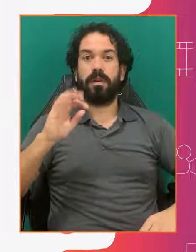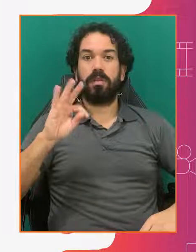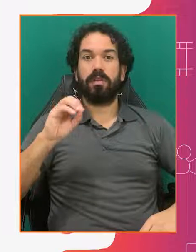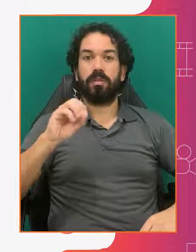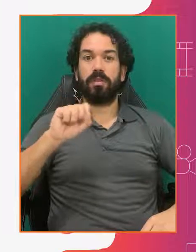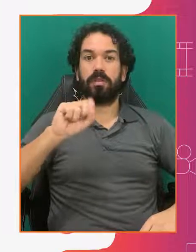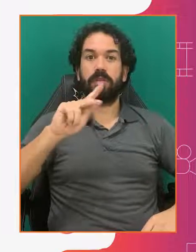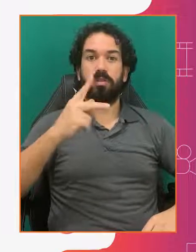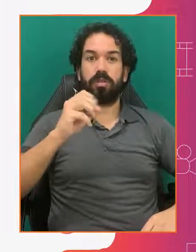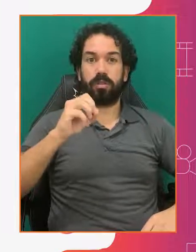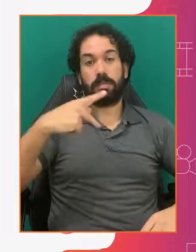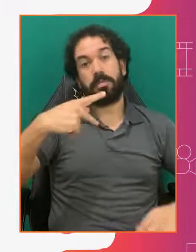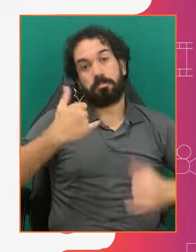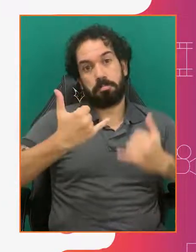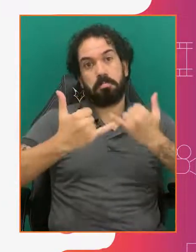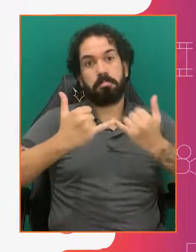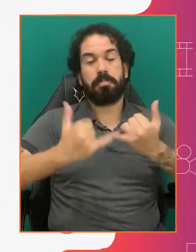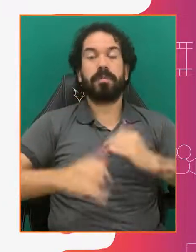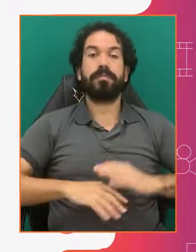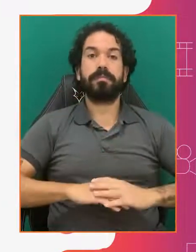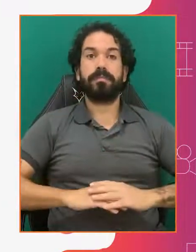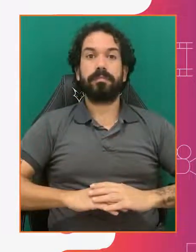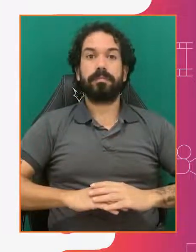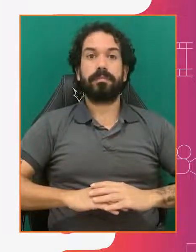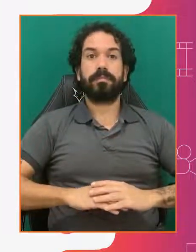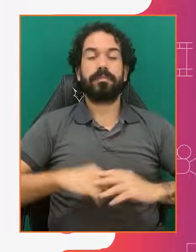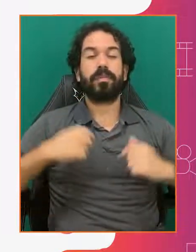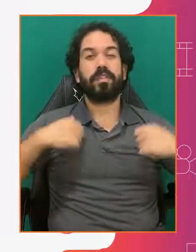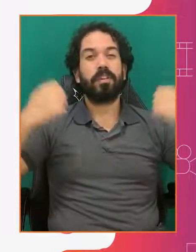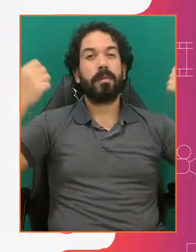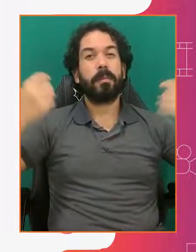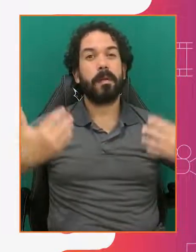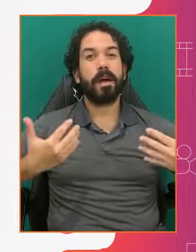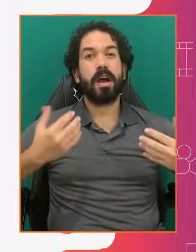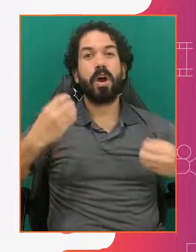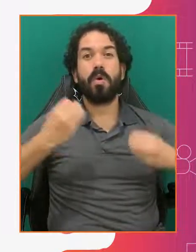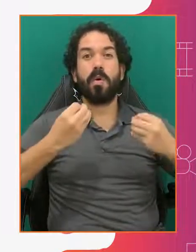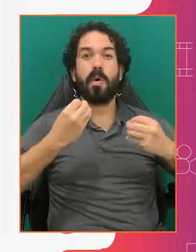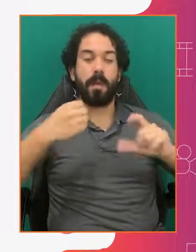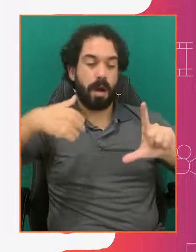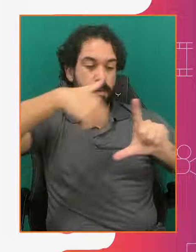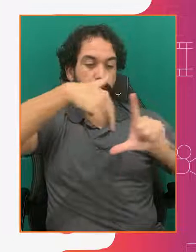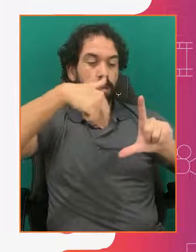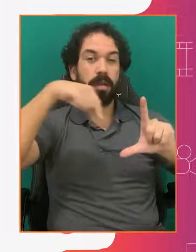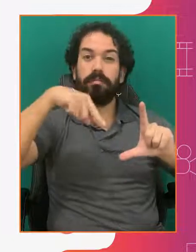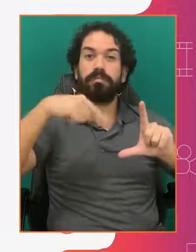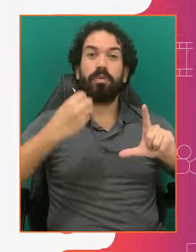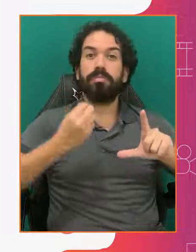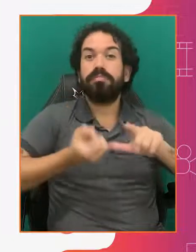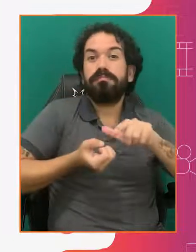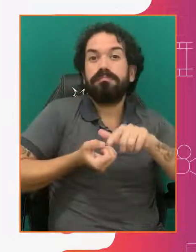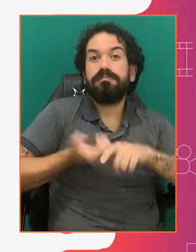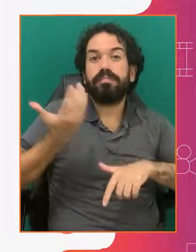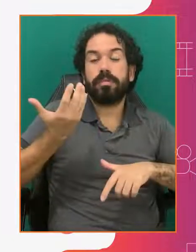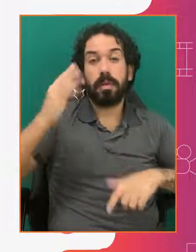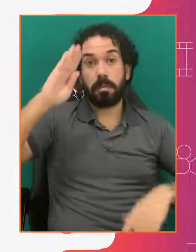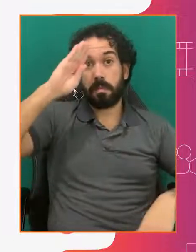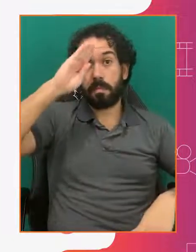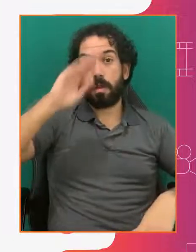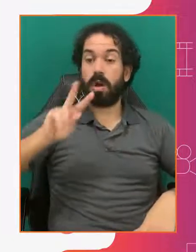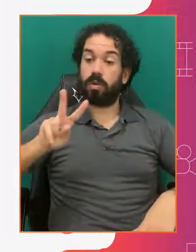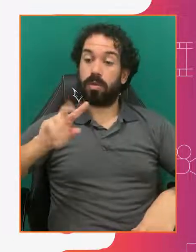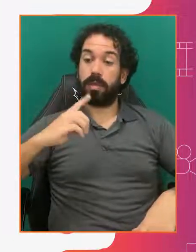exemplo. E então, quando eu estou falando da construção de uma animação, principalmente